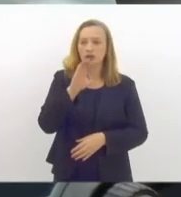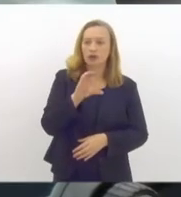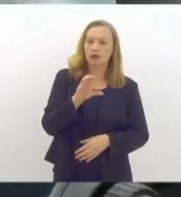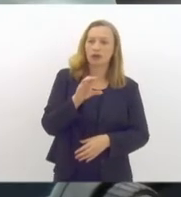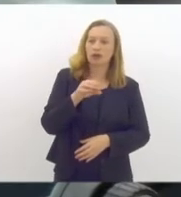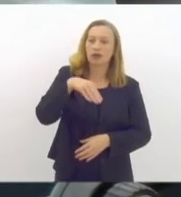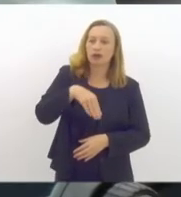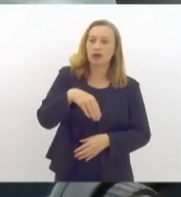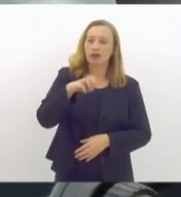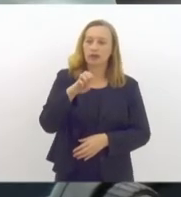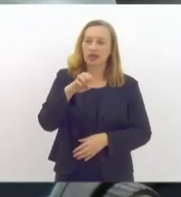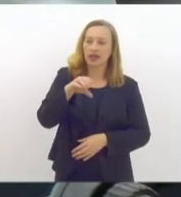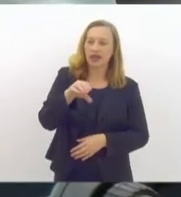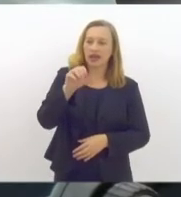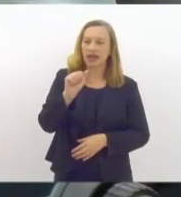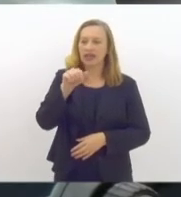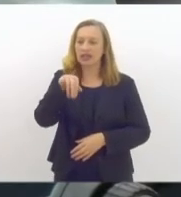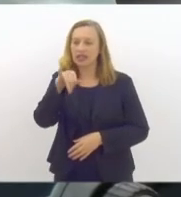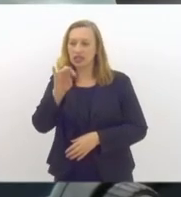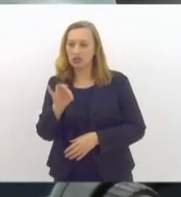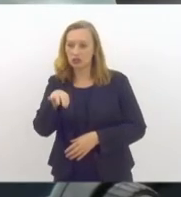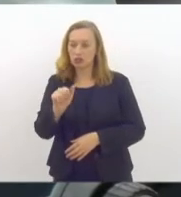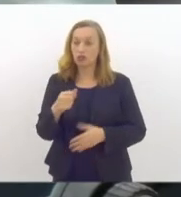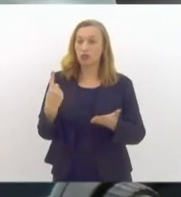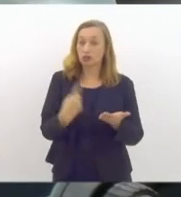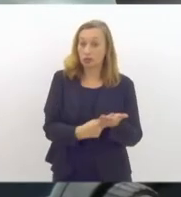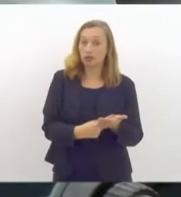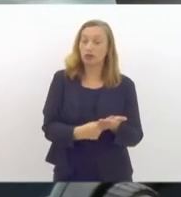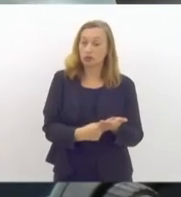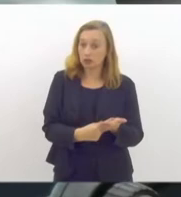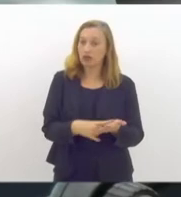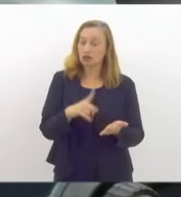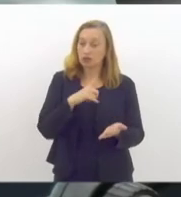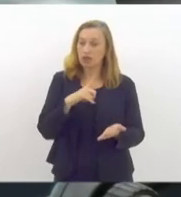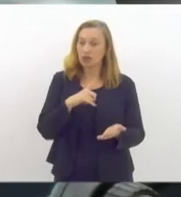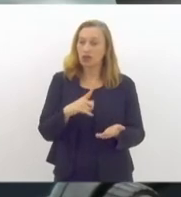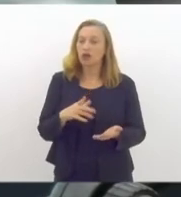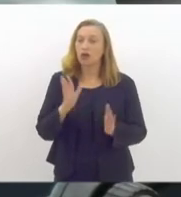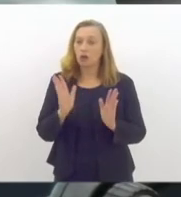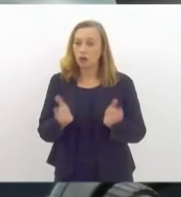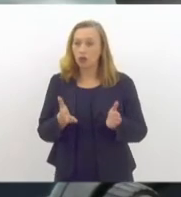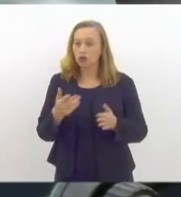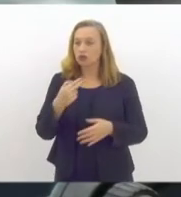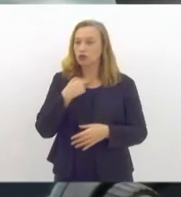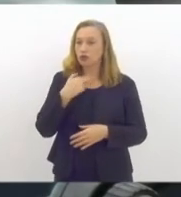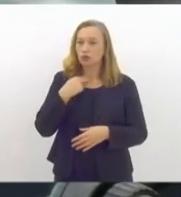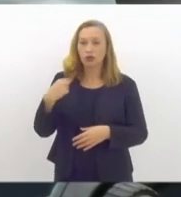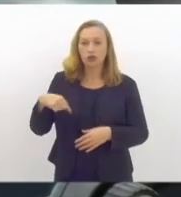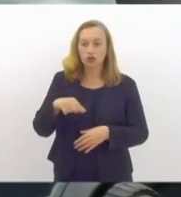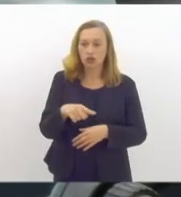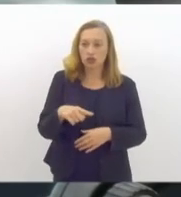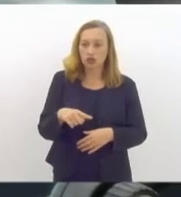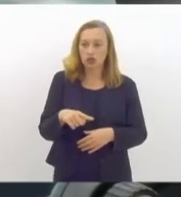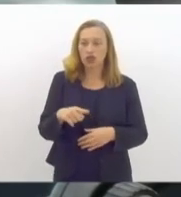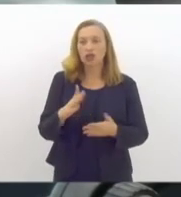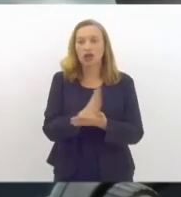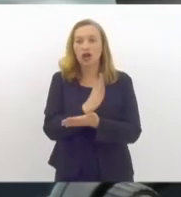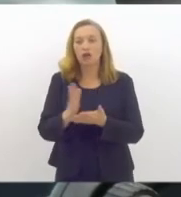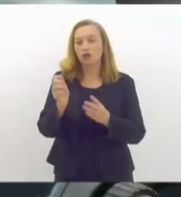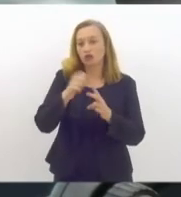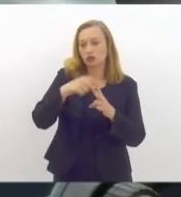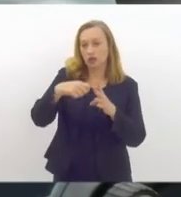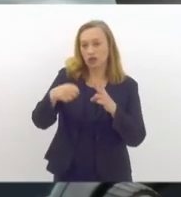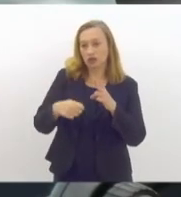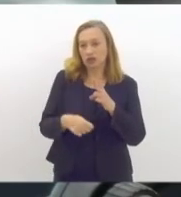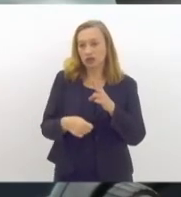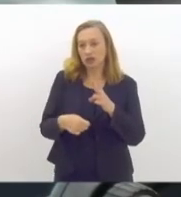entender que tem que ter um compromisso. A pessoa hoje não pode estar no mecanismo e, daqui a alguns meses,